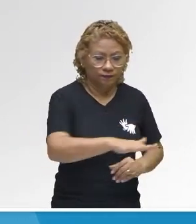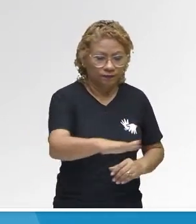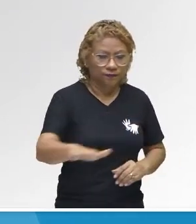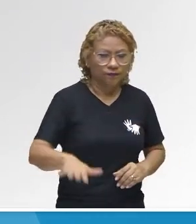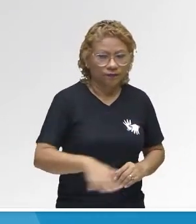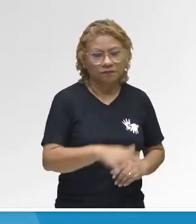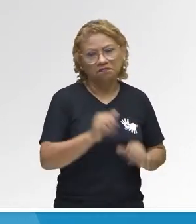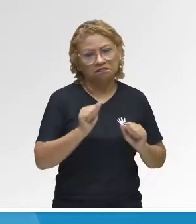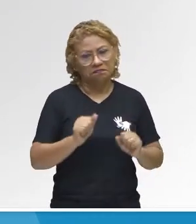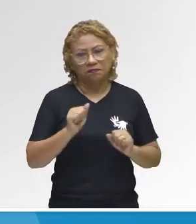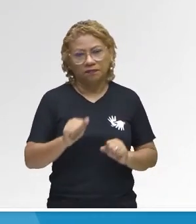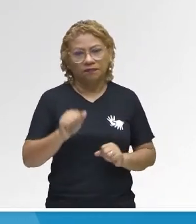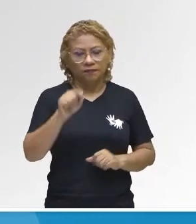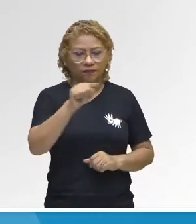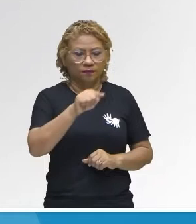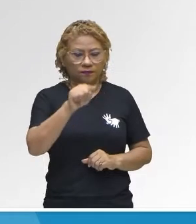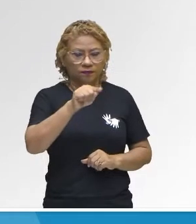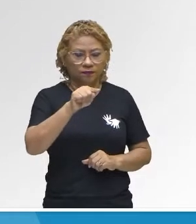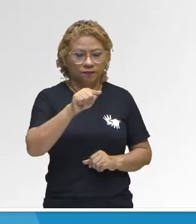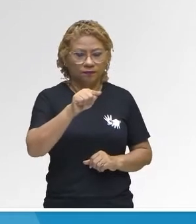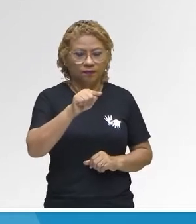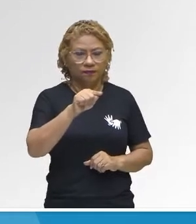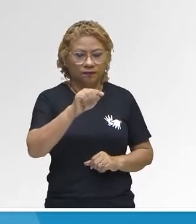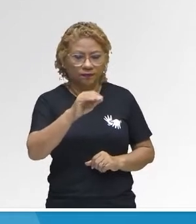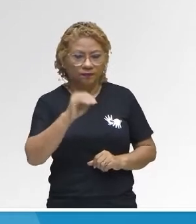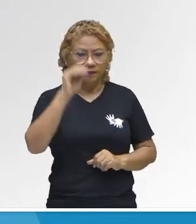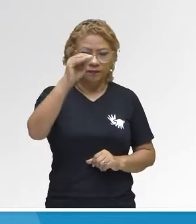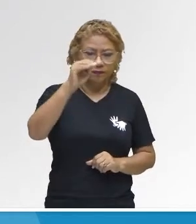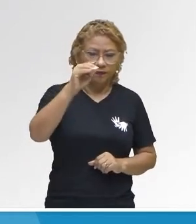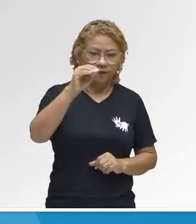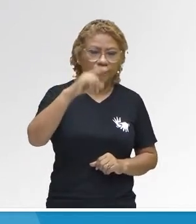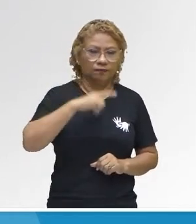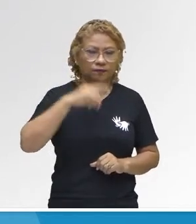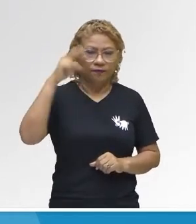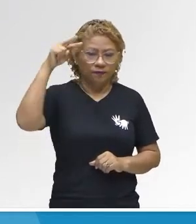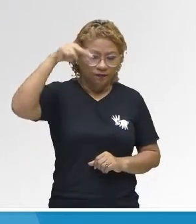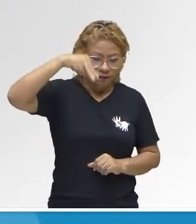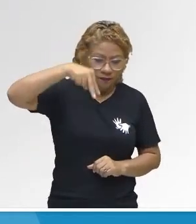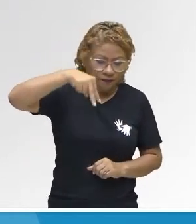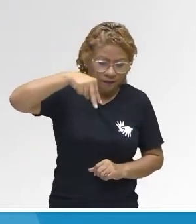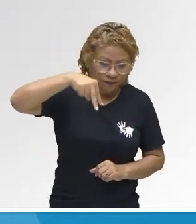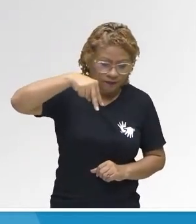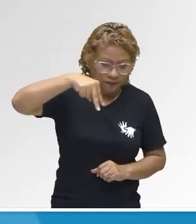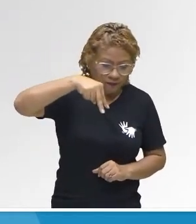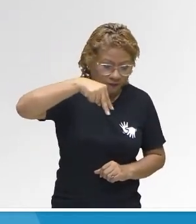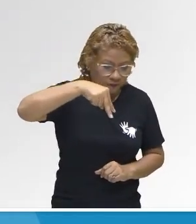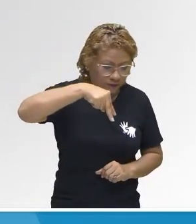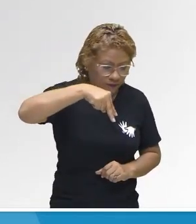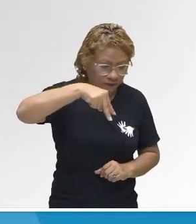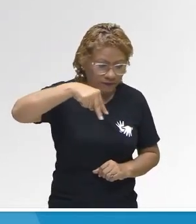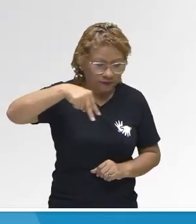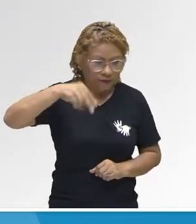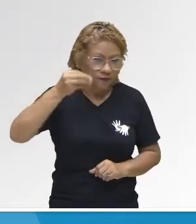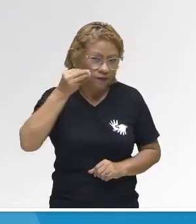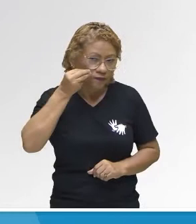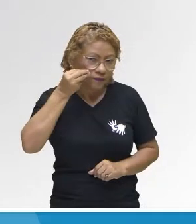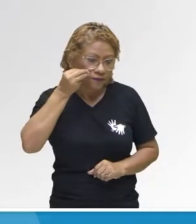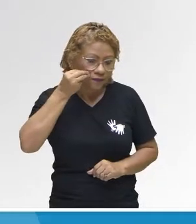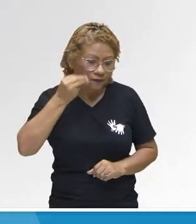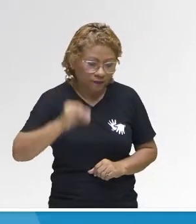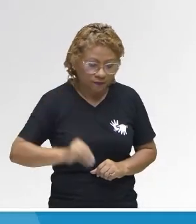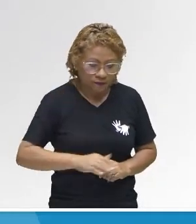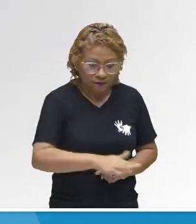uma bolinha, né? Em cima dessa bolinha tem alguém observando a sombra que está sendo projetada no chão.